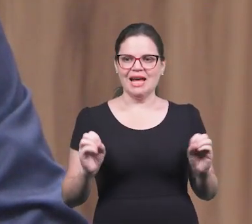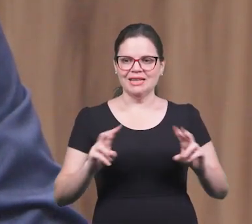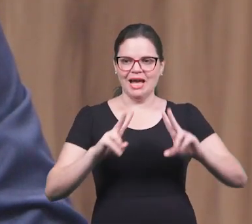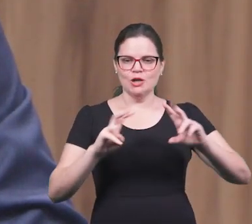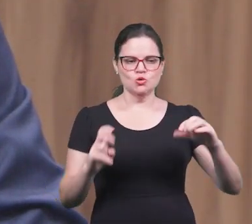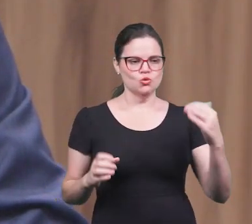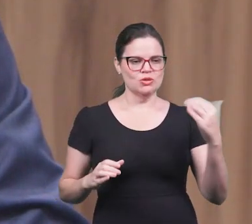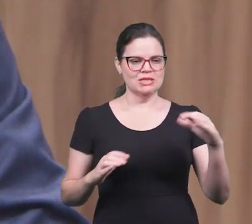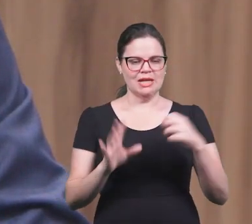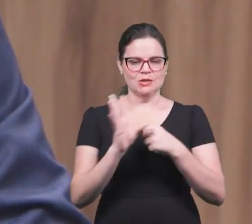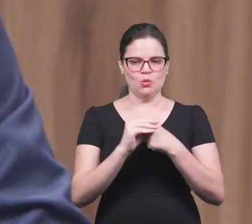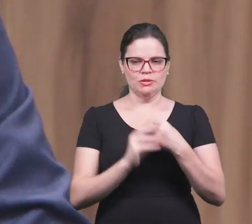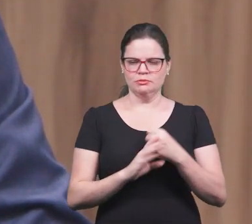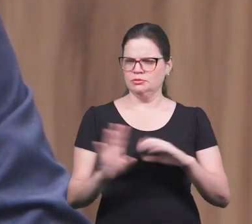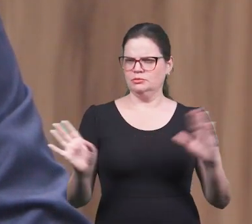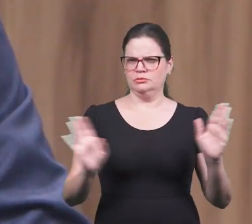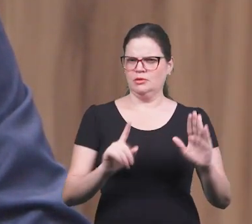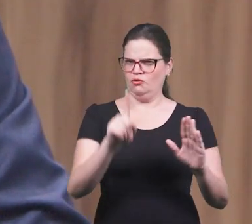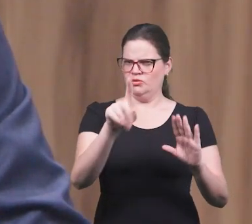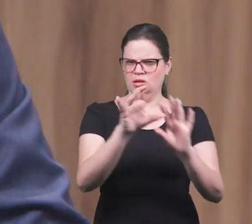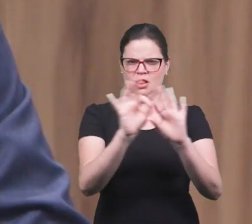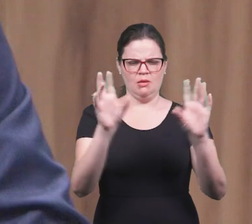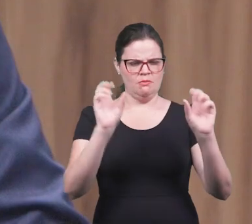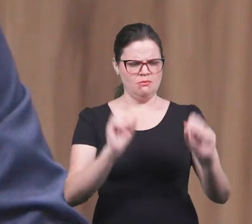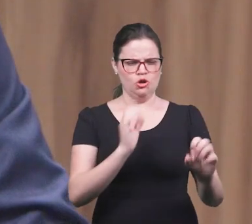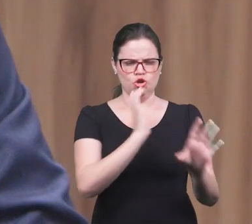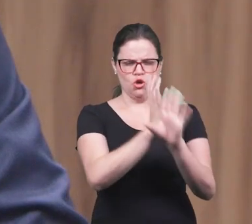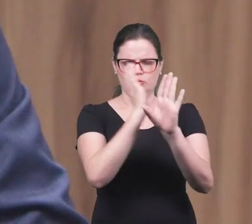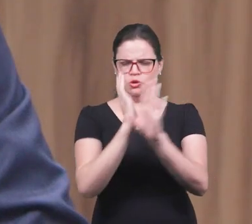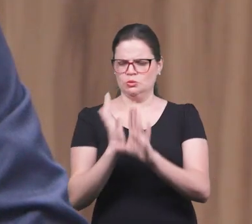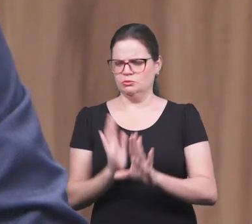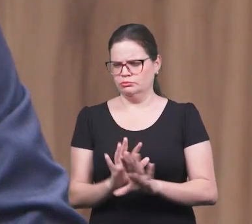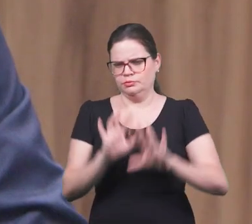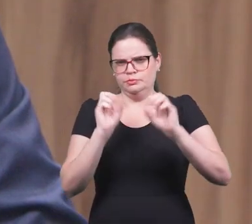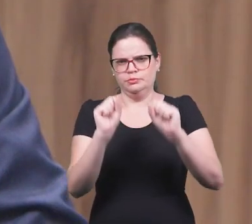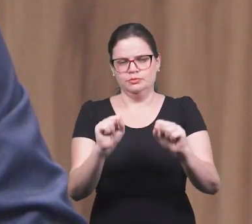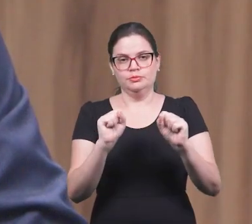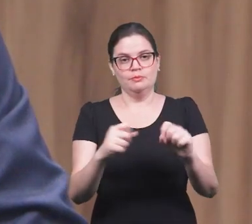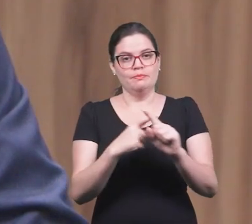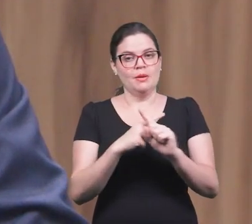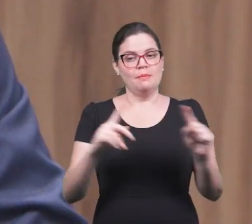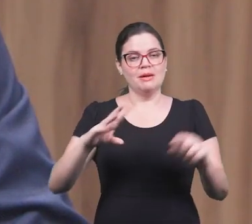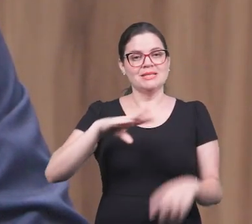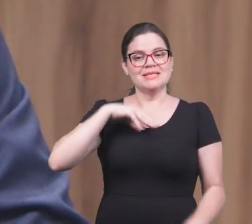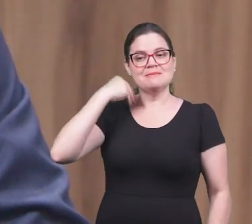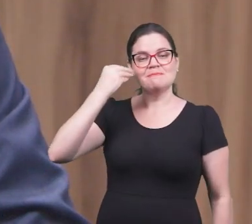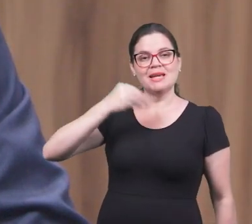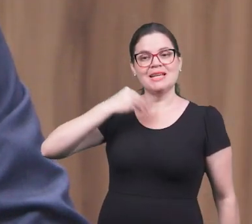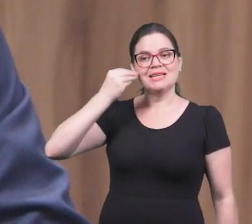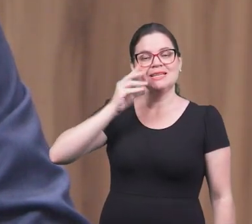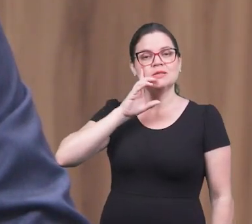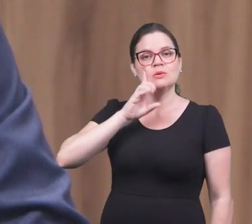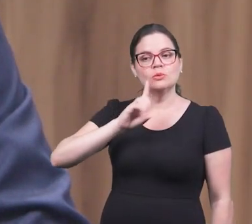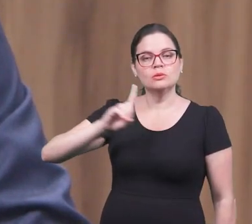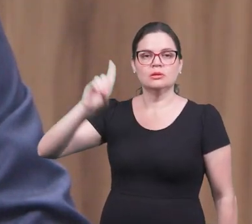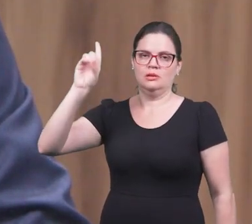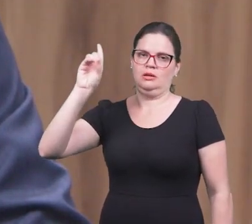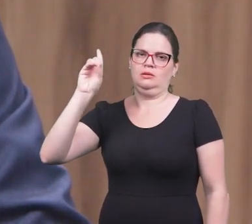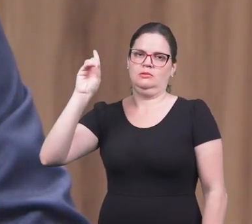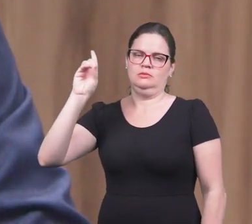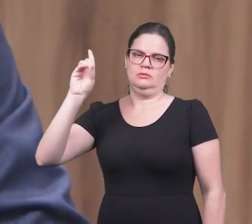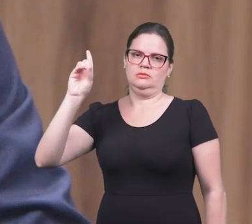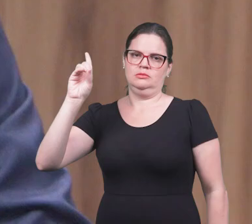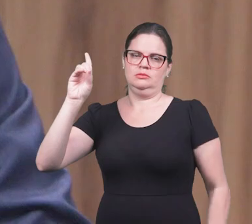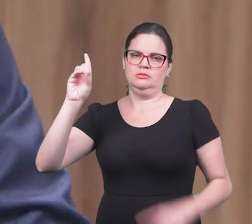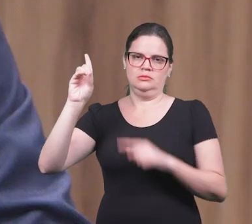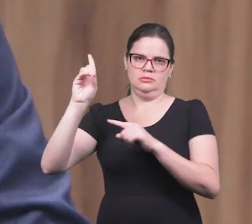ciência, mas a ciência no aspecto de levar o homem a uma experiência com Deus,